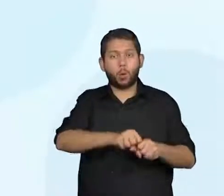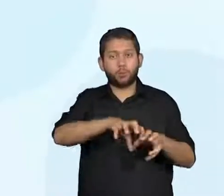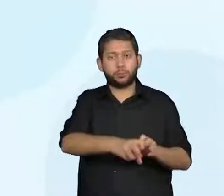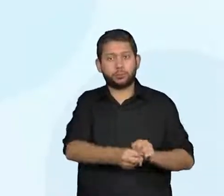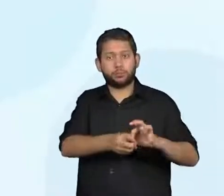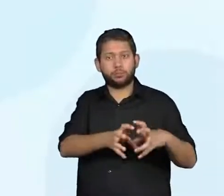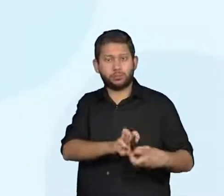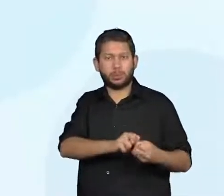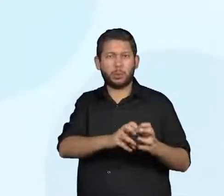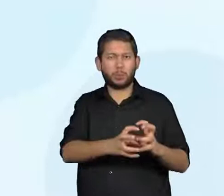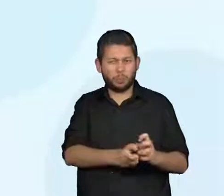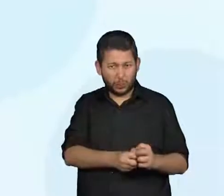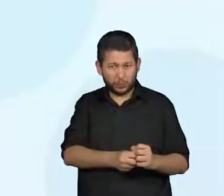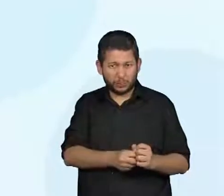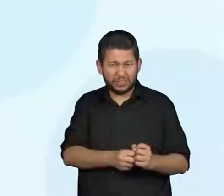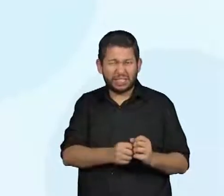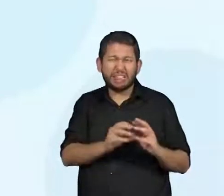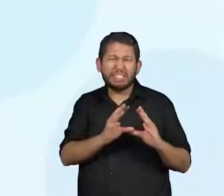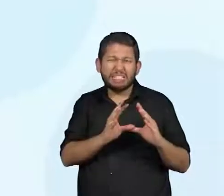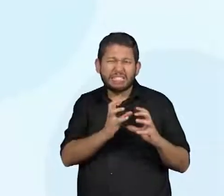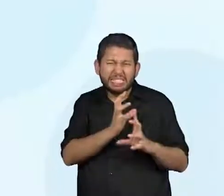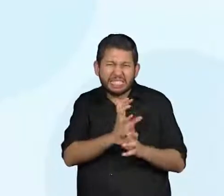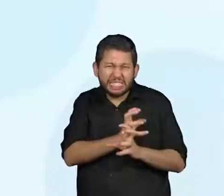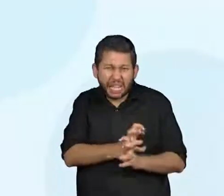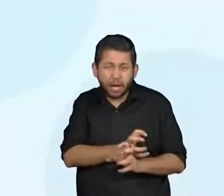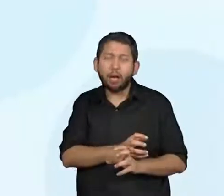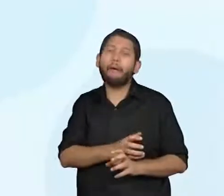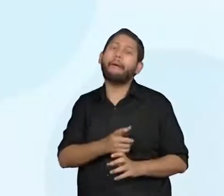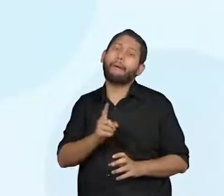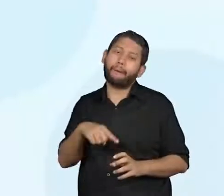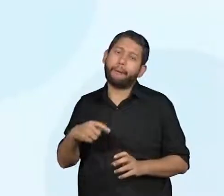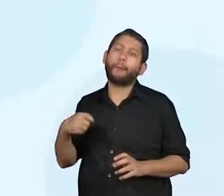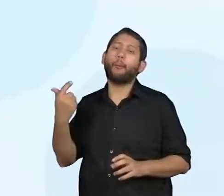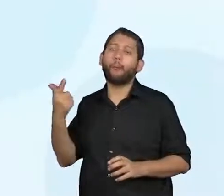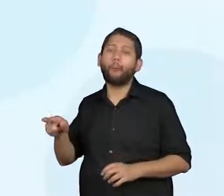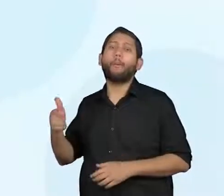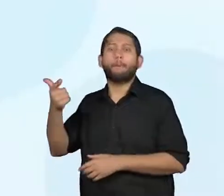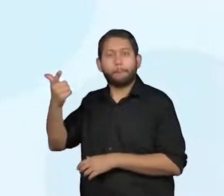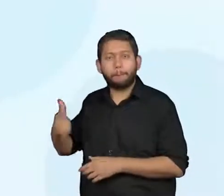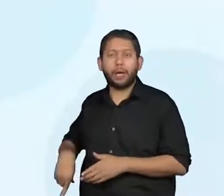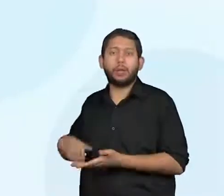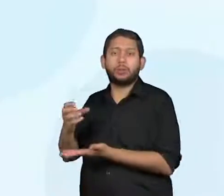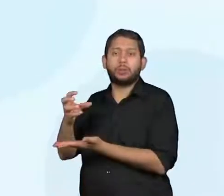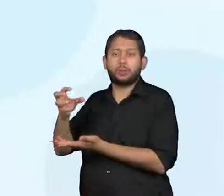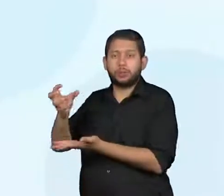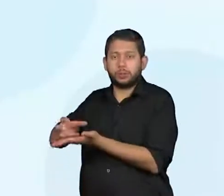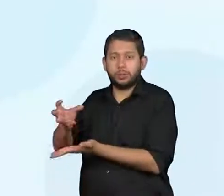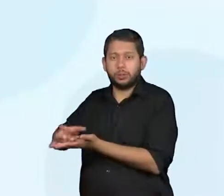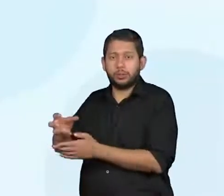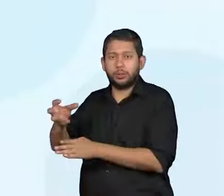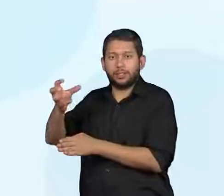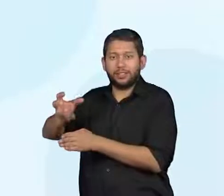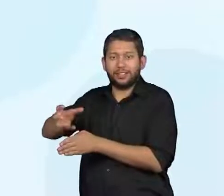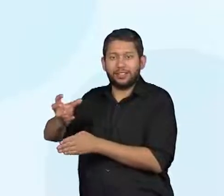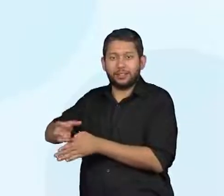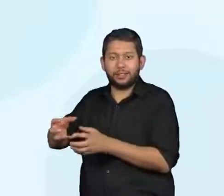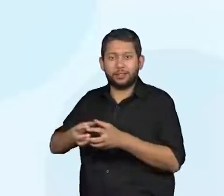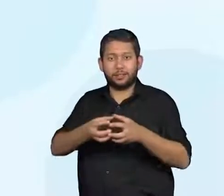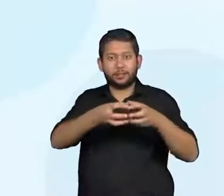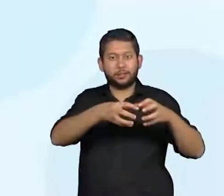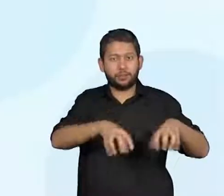seco, coloque o outro ovo. Então, olha só, nesse segundo passo, ele dá uma dica de como você